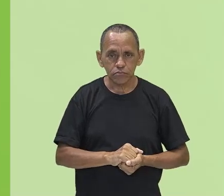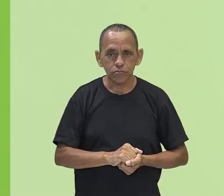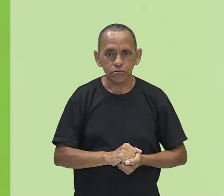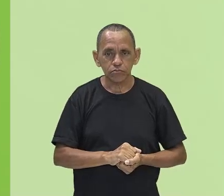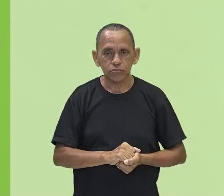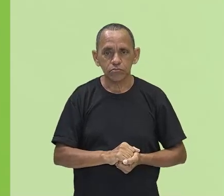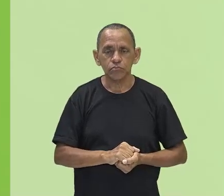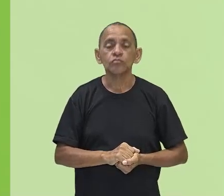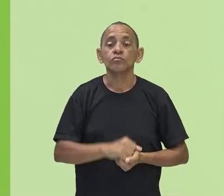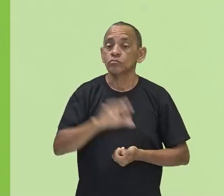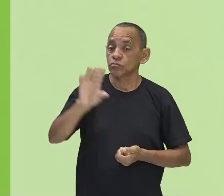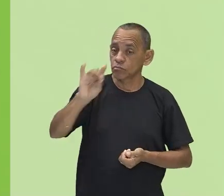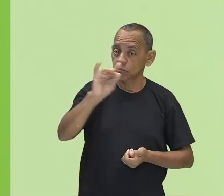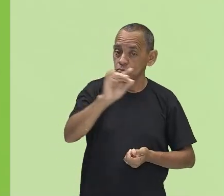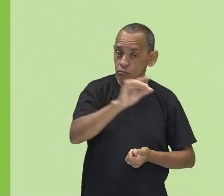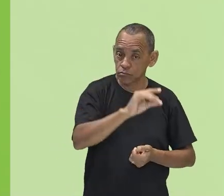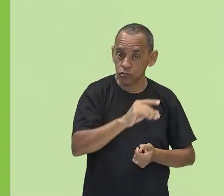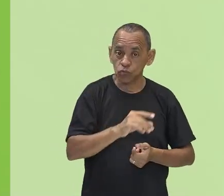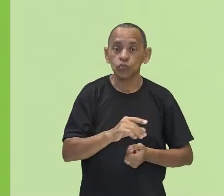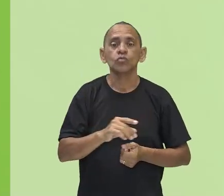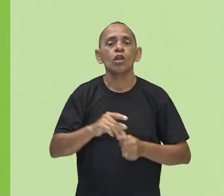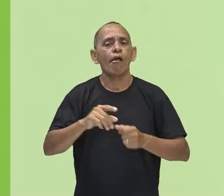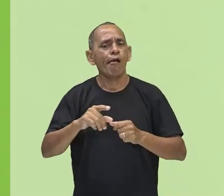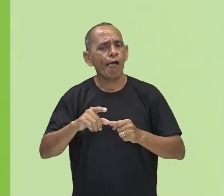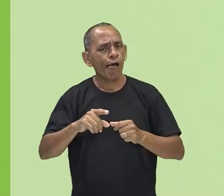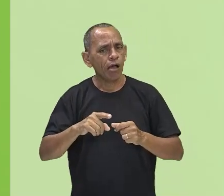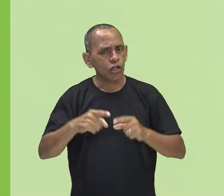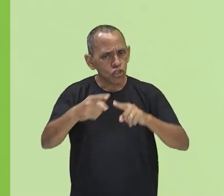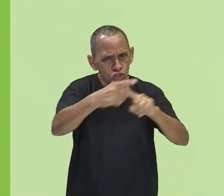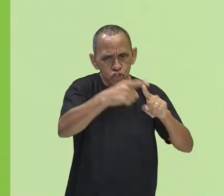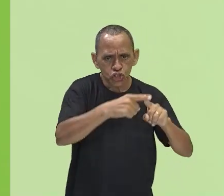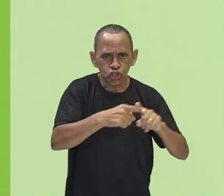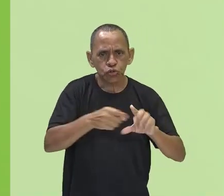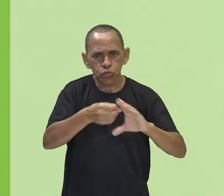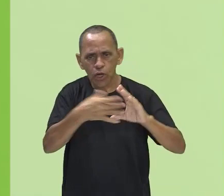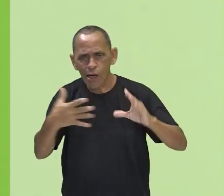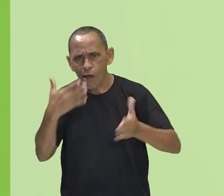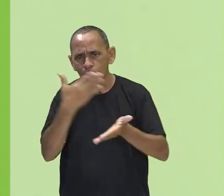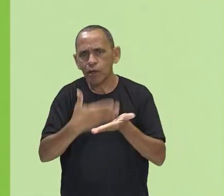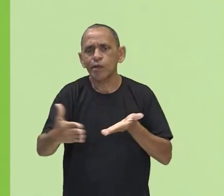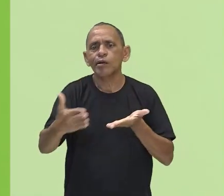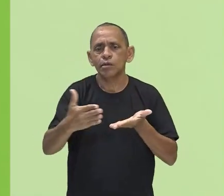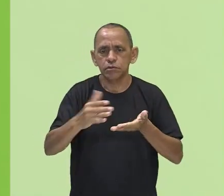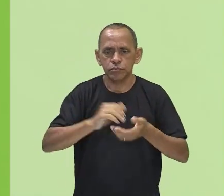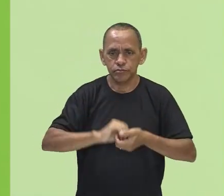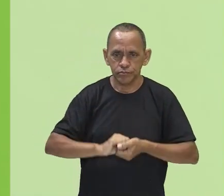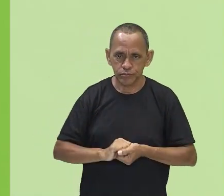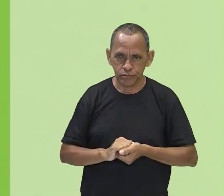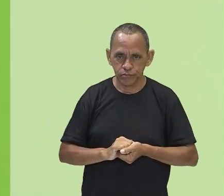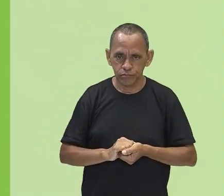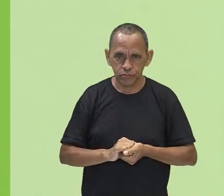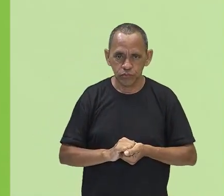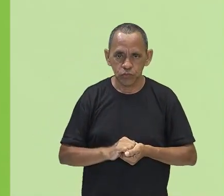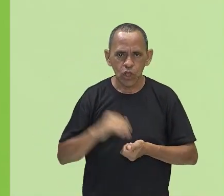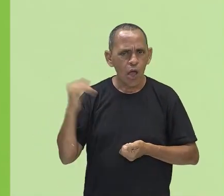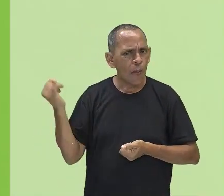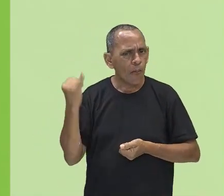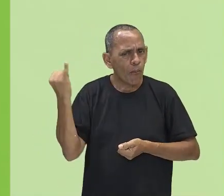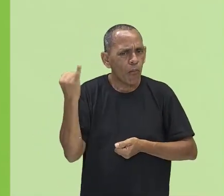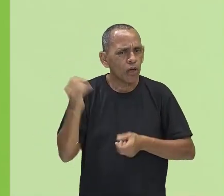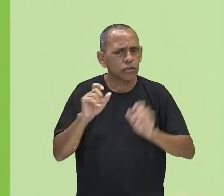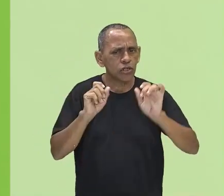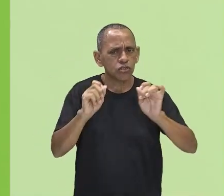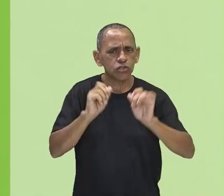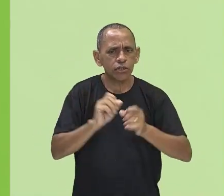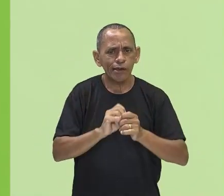Então, cada lente foi utilizada aí a partir das suas características. E veja bem, tem uma coisa que é importantíssima.